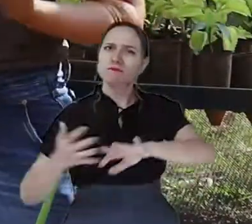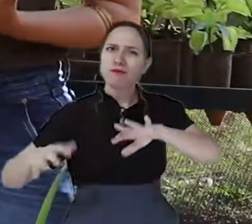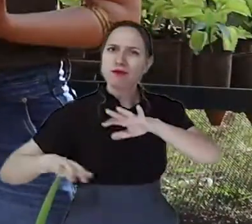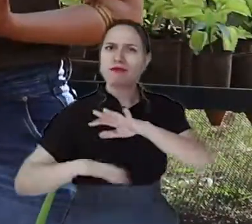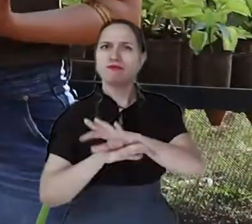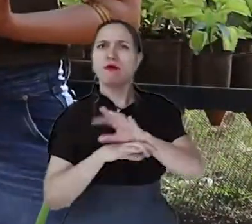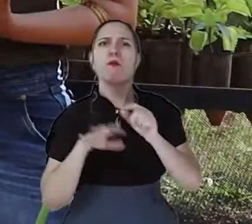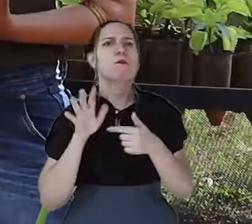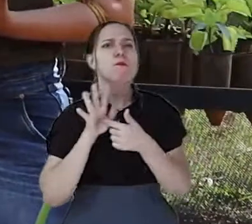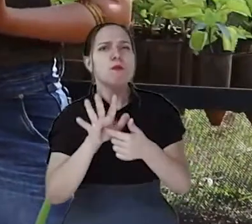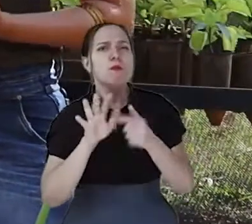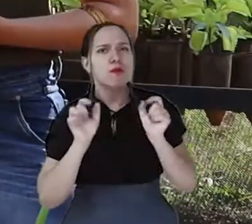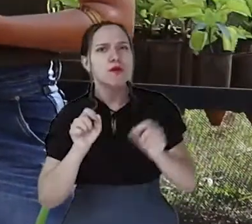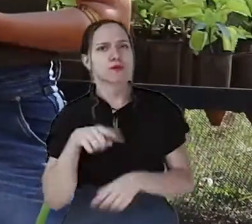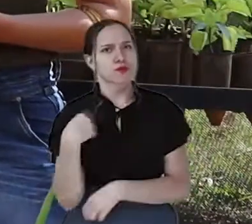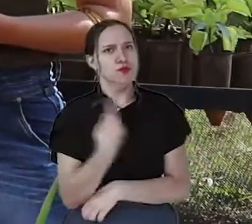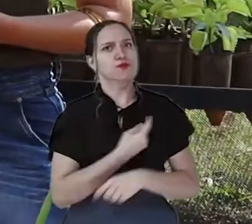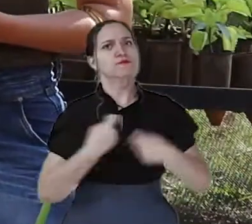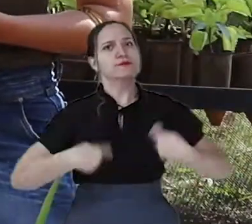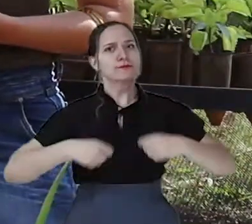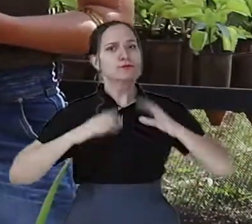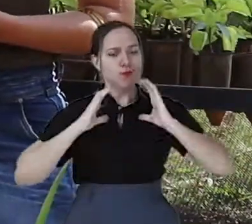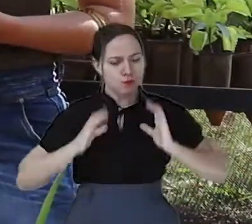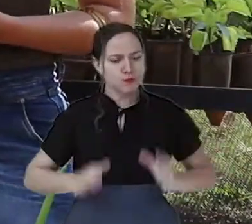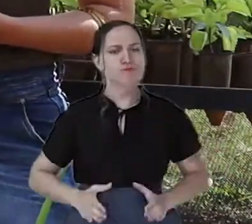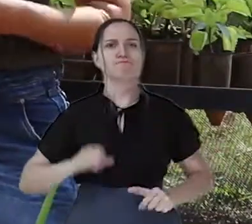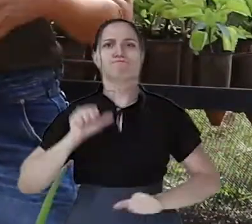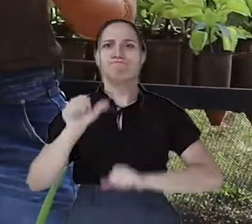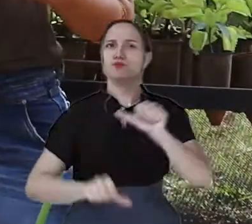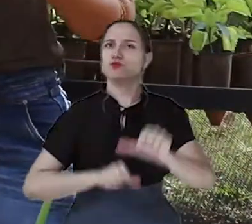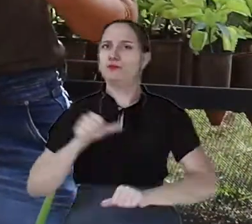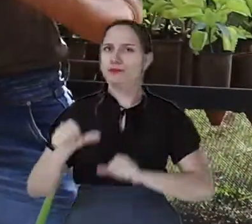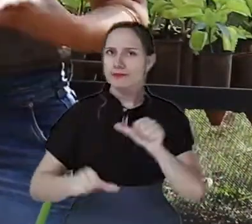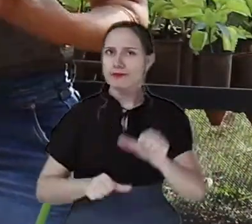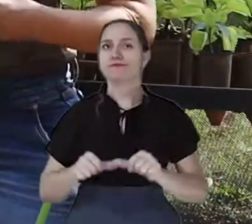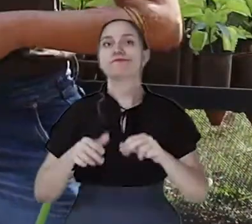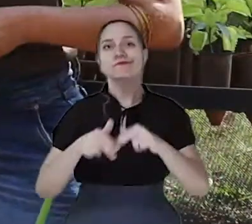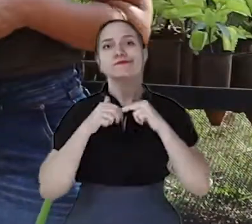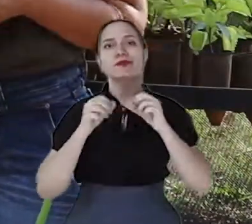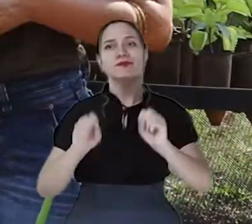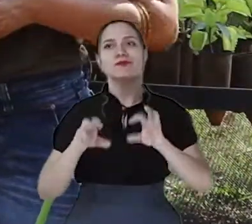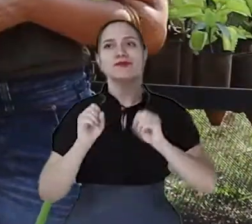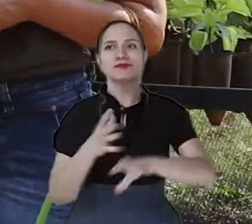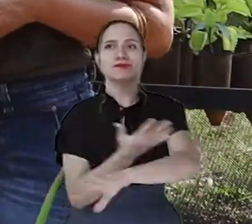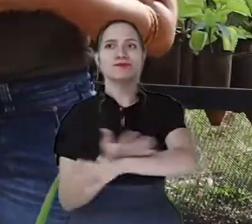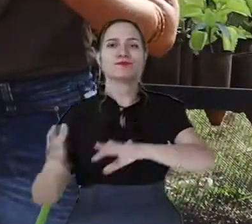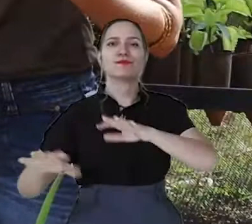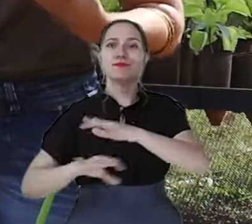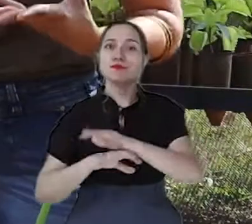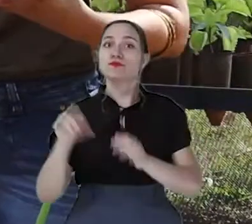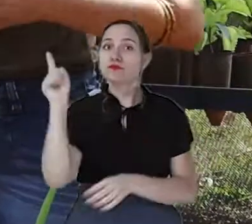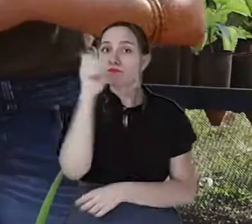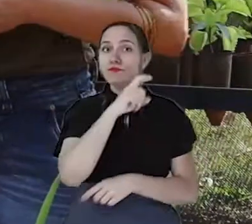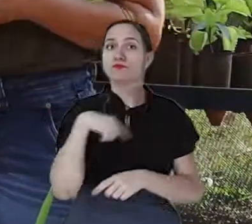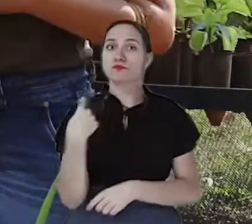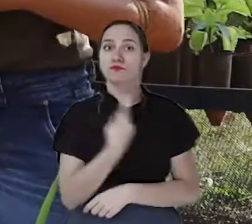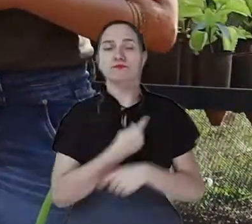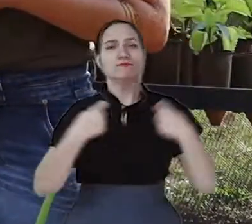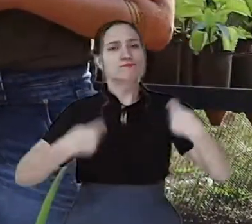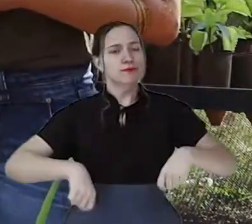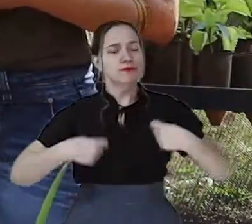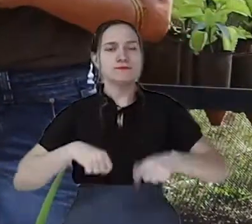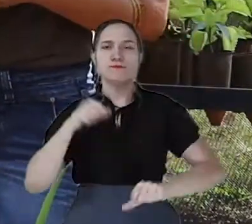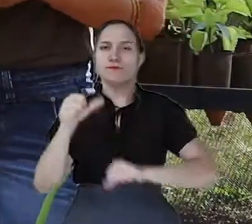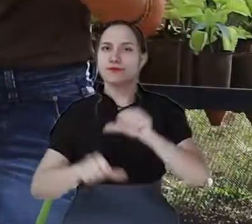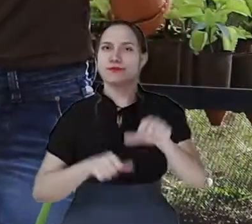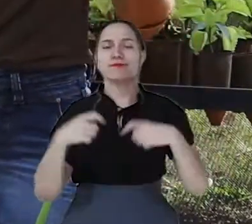mudanças de atitudes, e é por isso que a educação ambiental é tão difícil, porque a gente tem que mudar. A gente tem que parar de jogar o lixo no chão, a gente tem